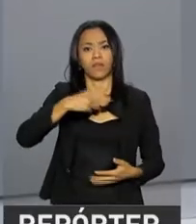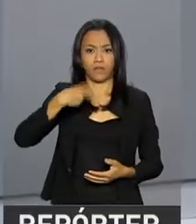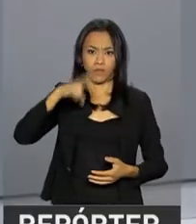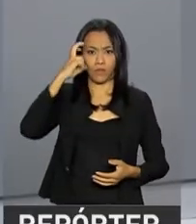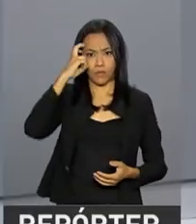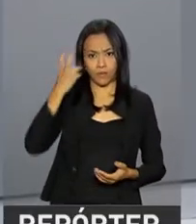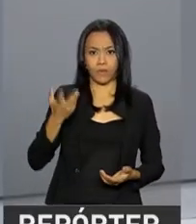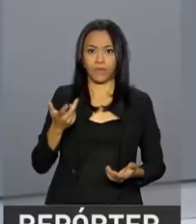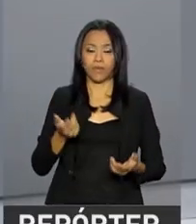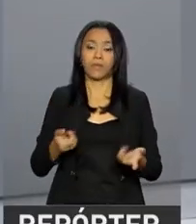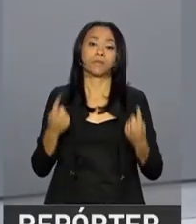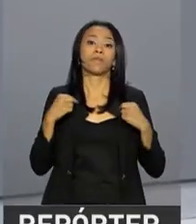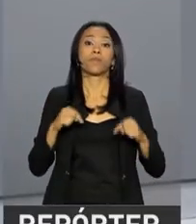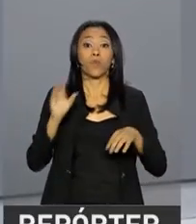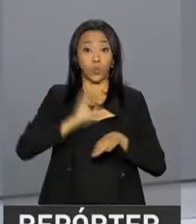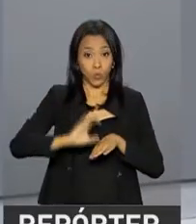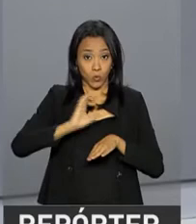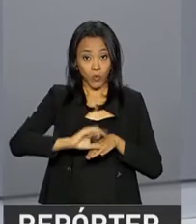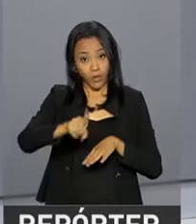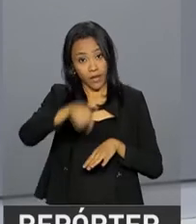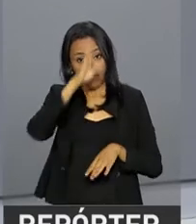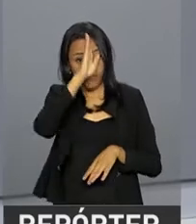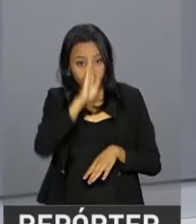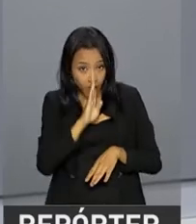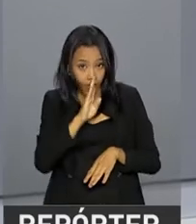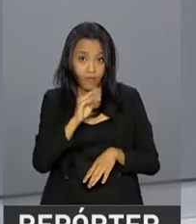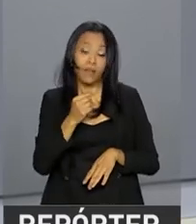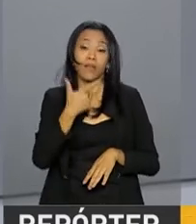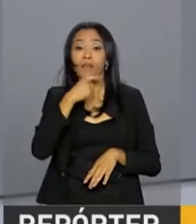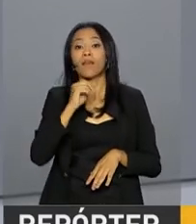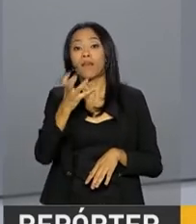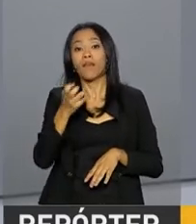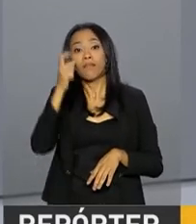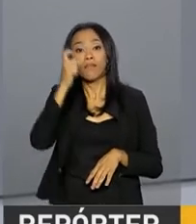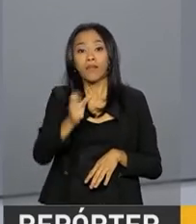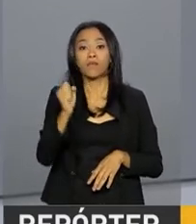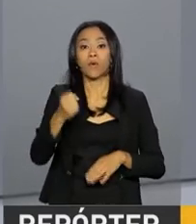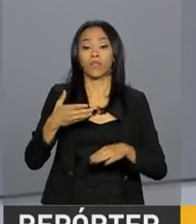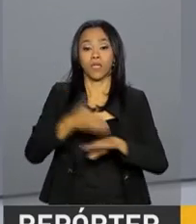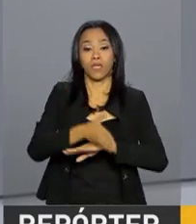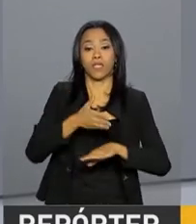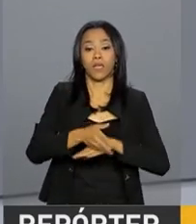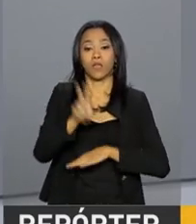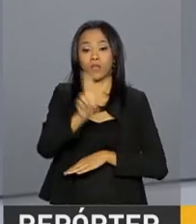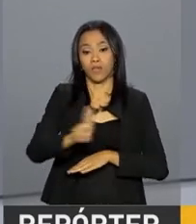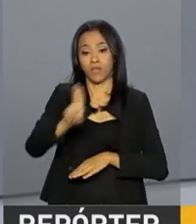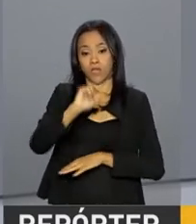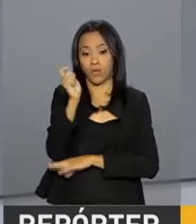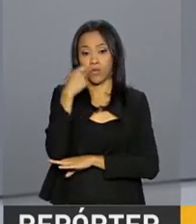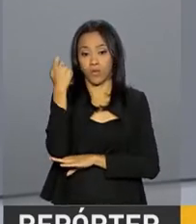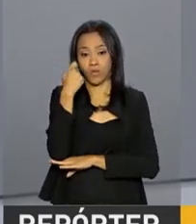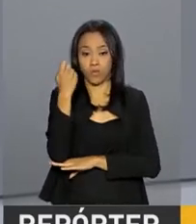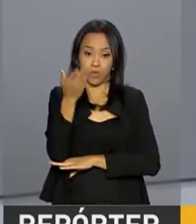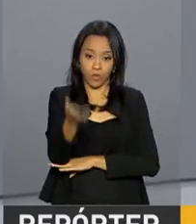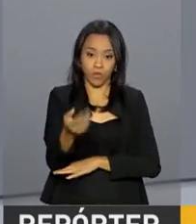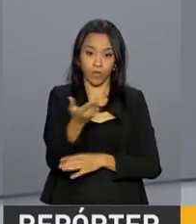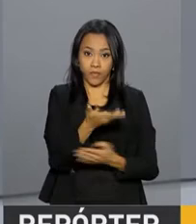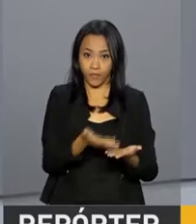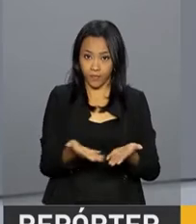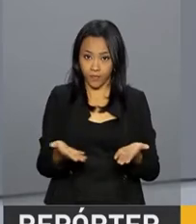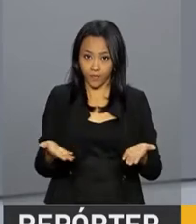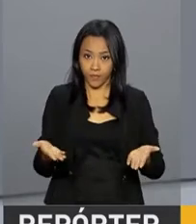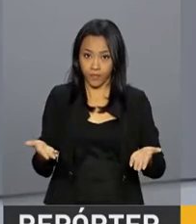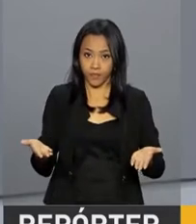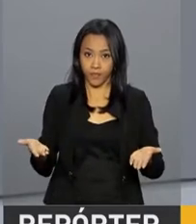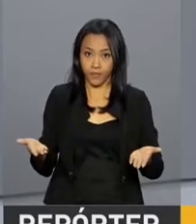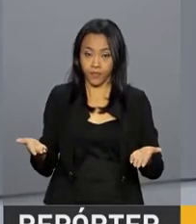os cursos são gratuitos e os interessados podem acessar a página da universidade federal do rio grande do sul no site ilumina